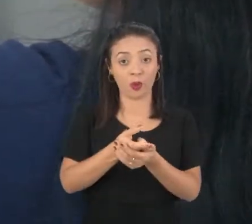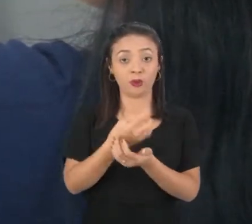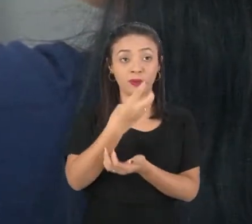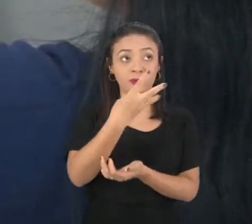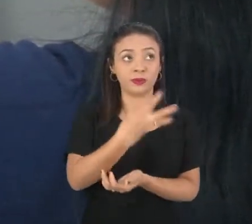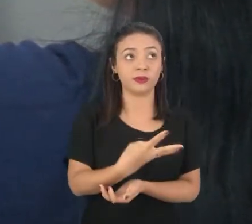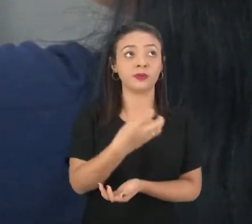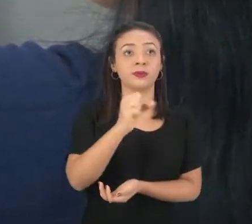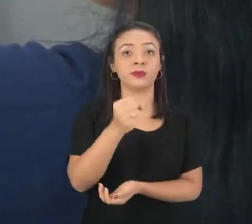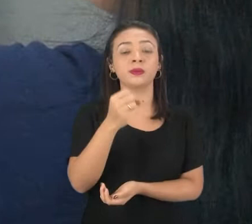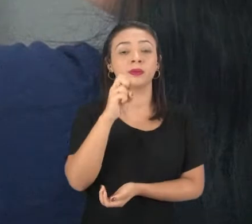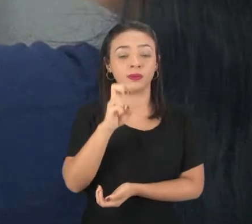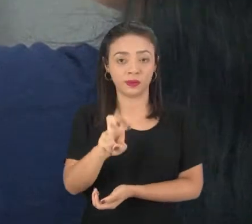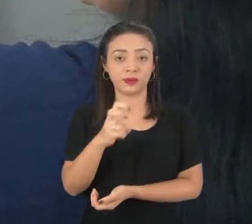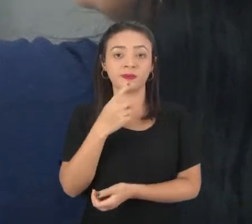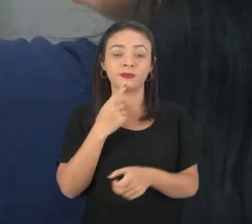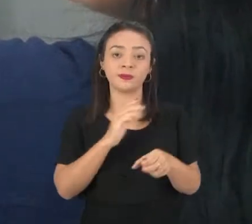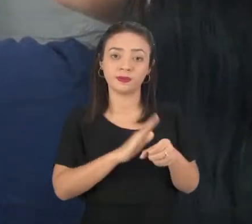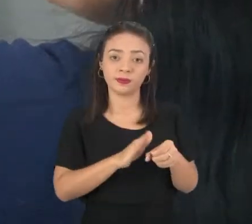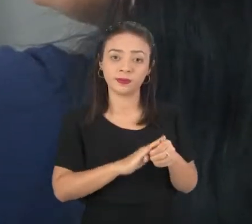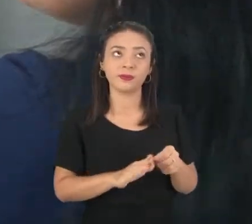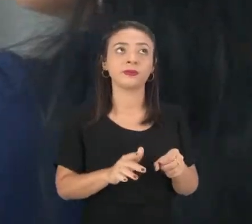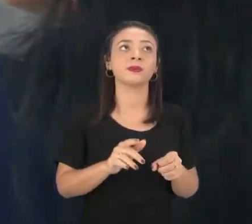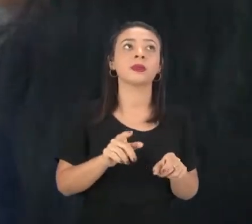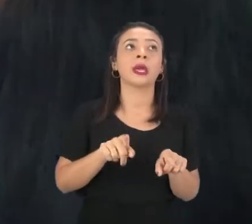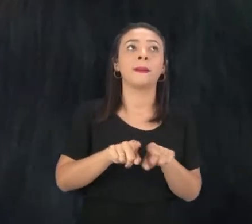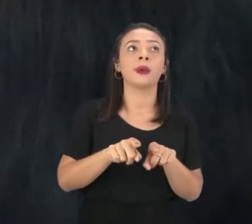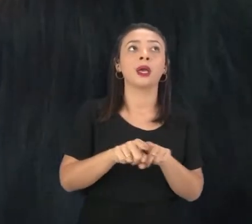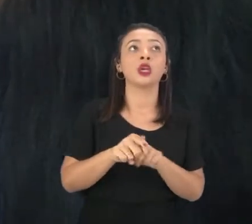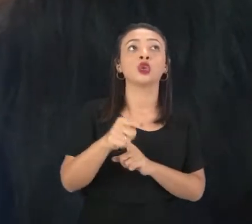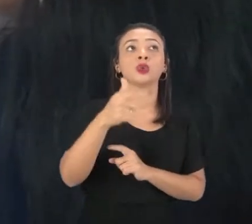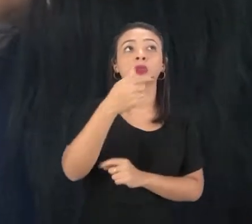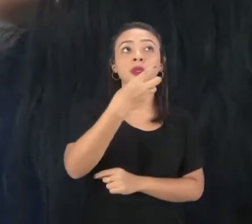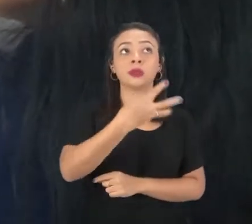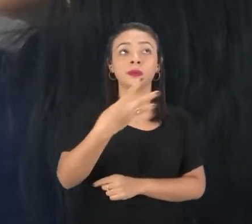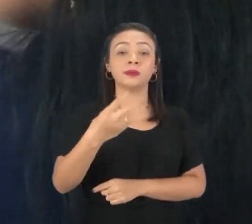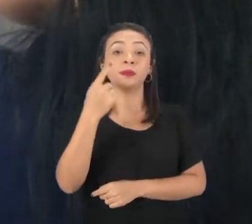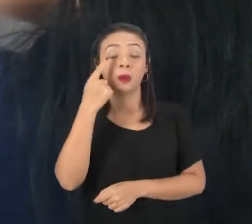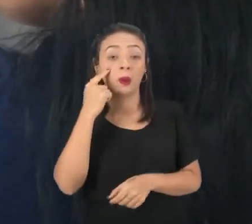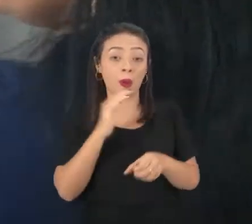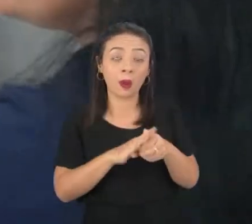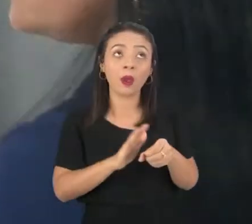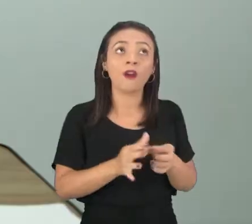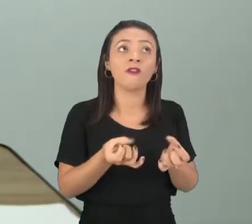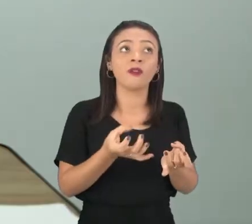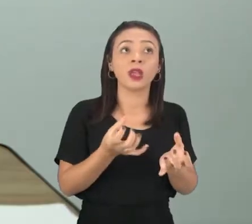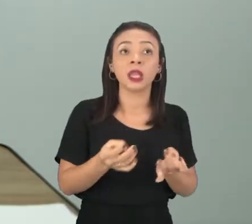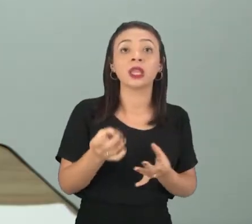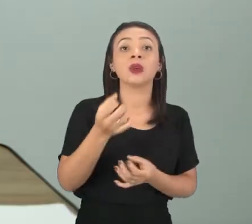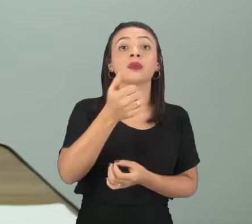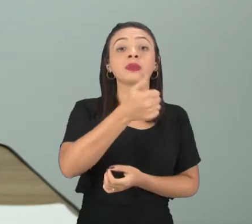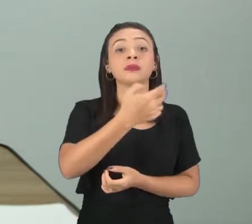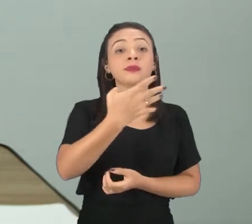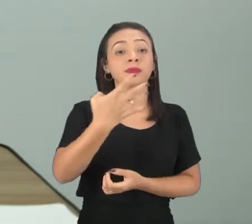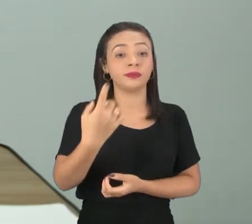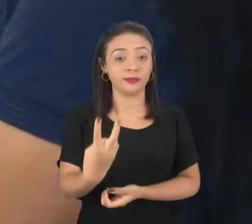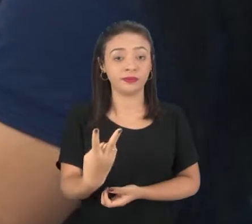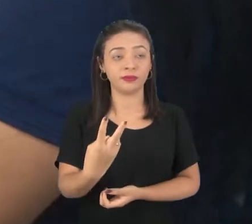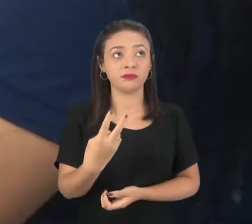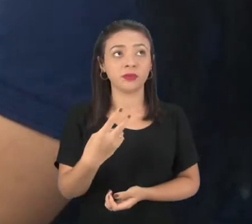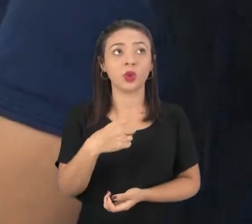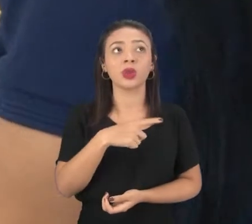tomates 233 cebolas ele já vendeu o 142 quantos ainda resto um